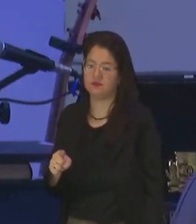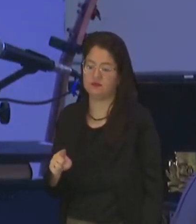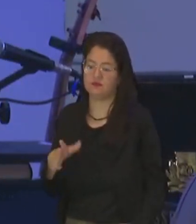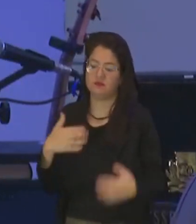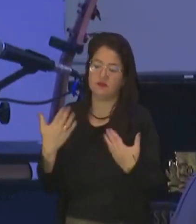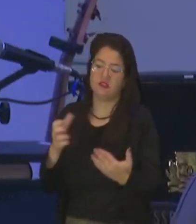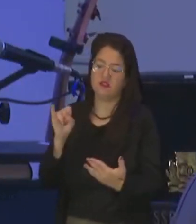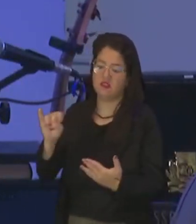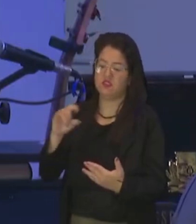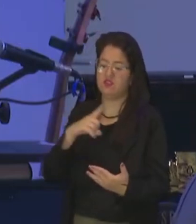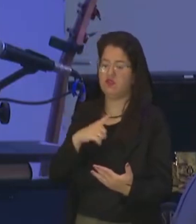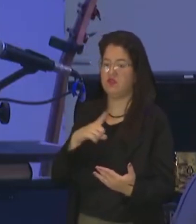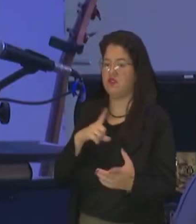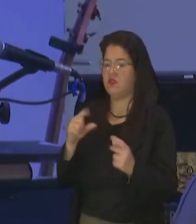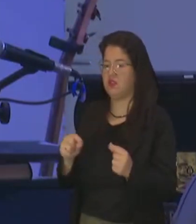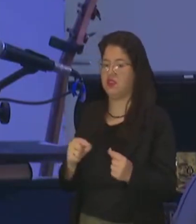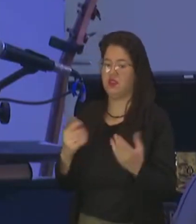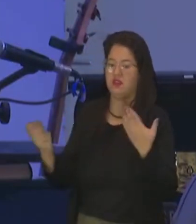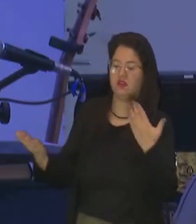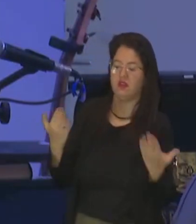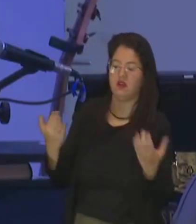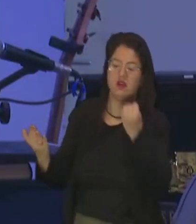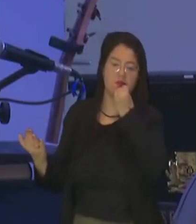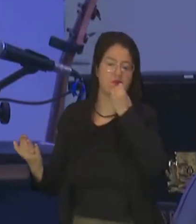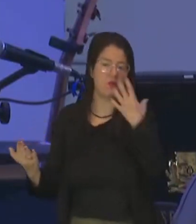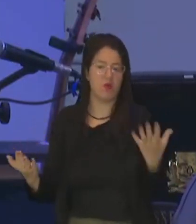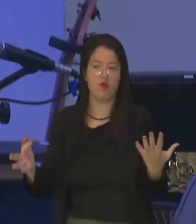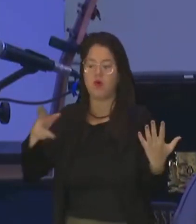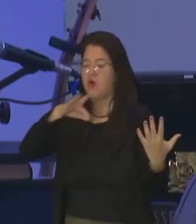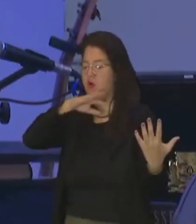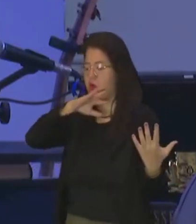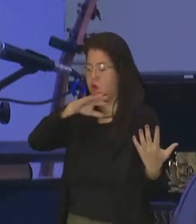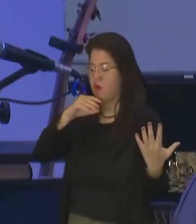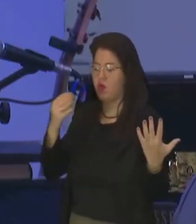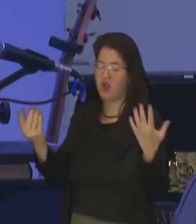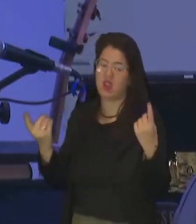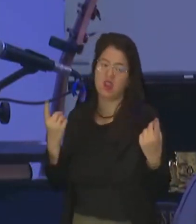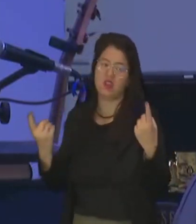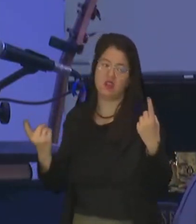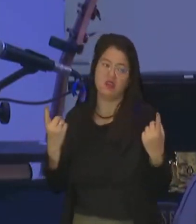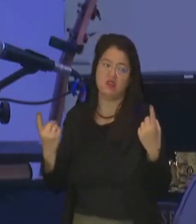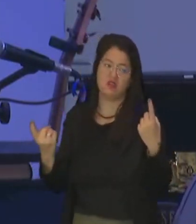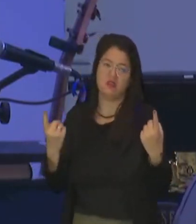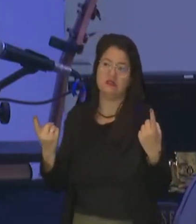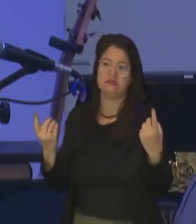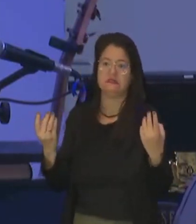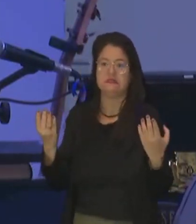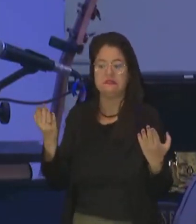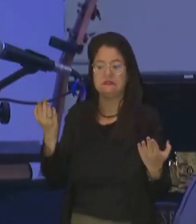Se tiver uma balança aí de coisas boas e ruins, acho que o lado bom está pendendo para baixo,